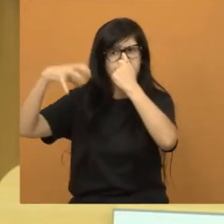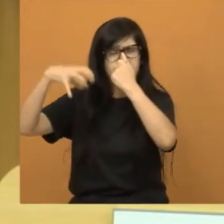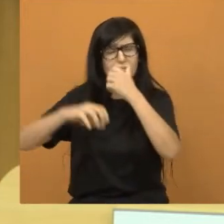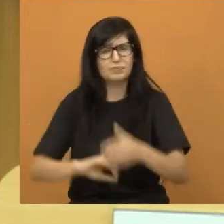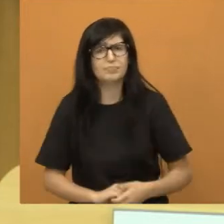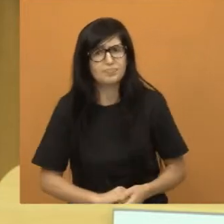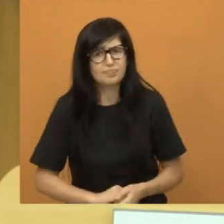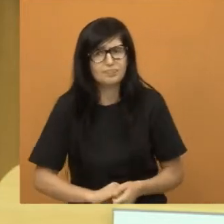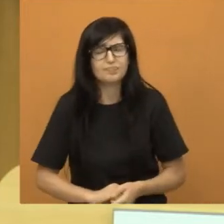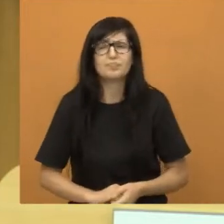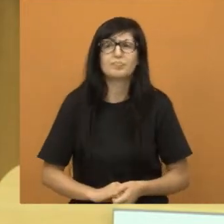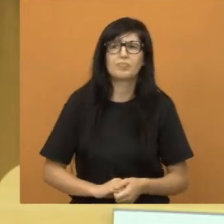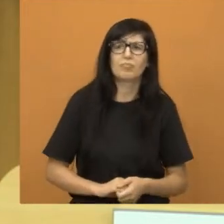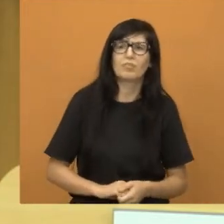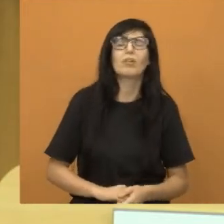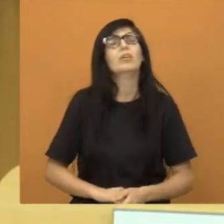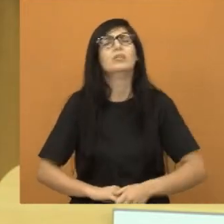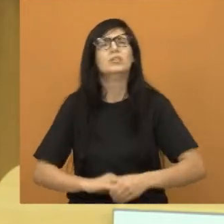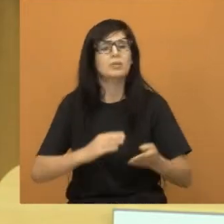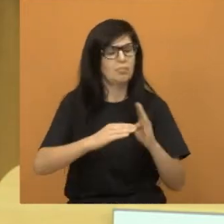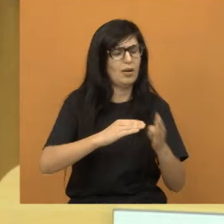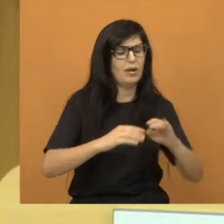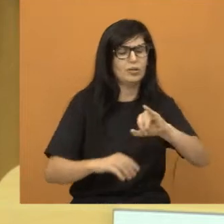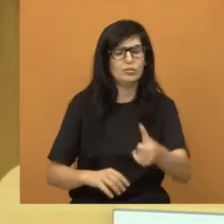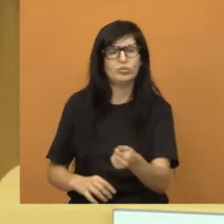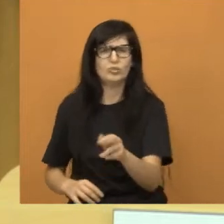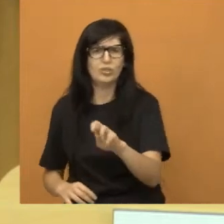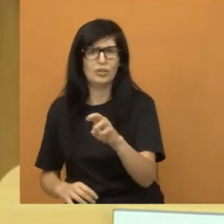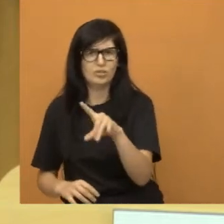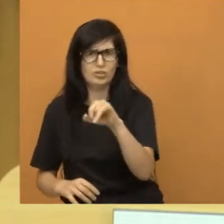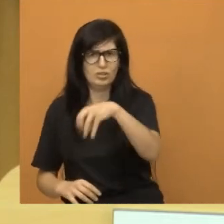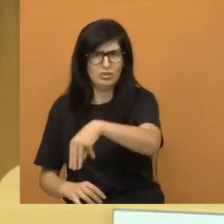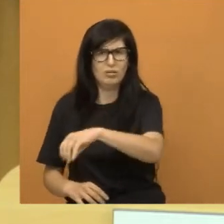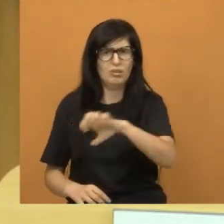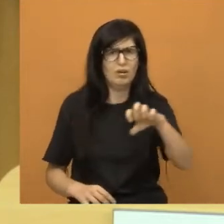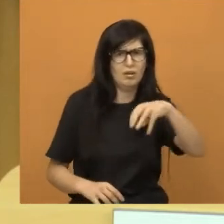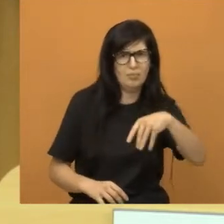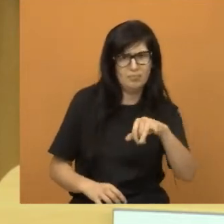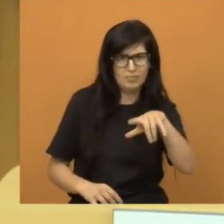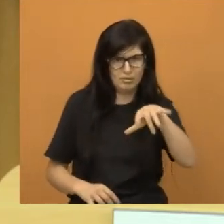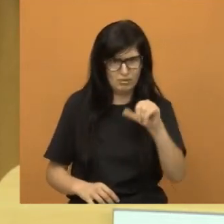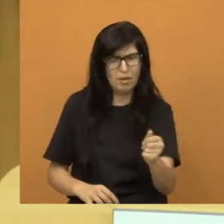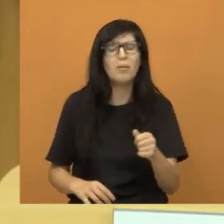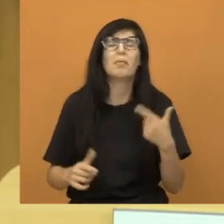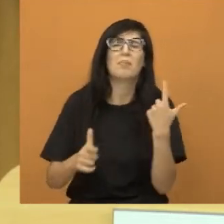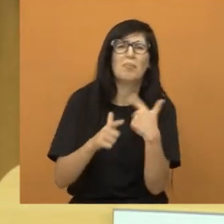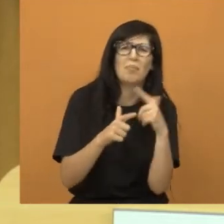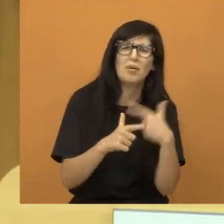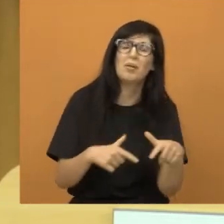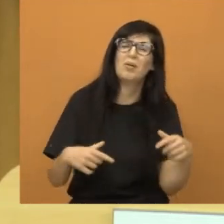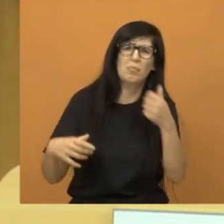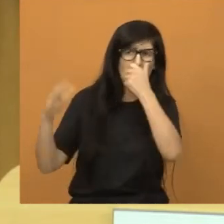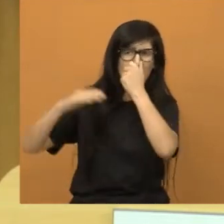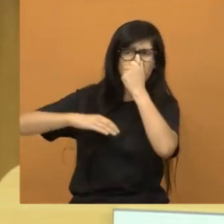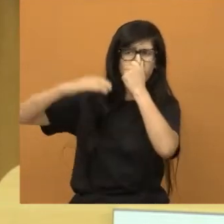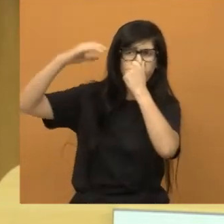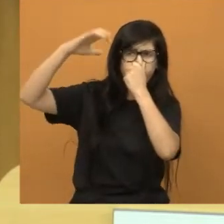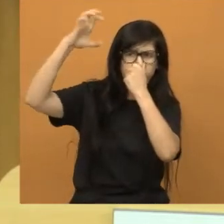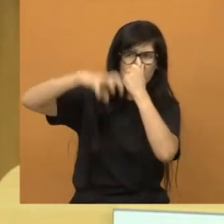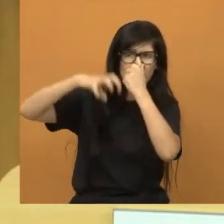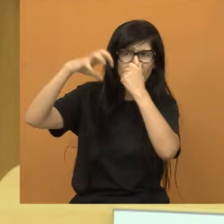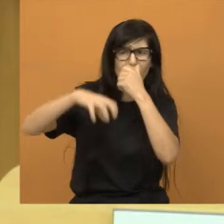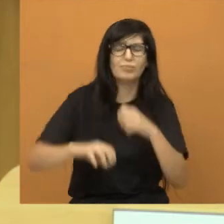enchente, novamente o Jardim Emília teve problemas nessa chuva. Quero aproveitar aqui e dizer que nós tivemos lá uma